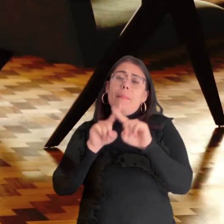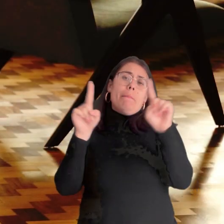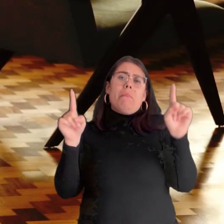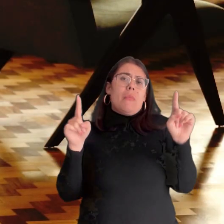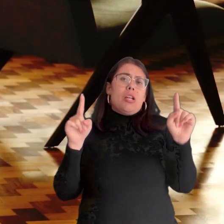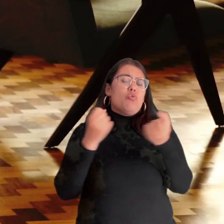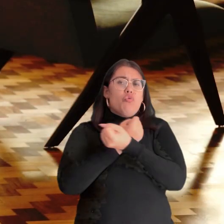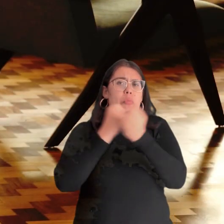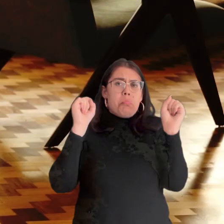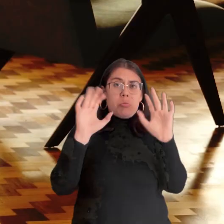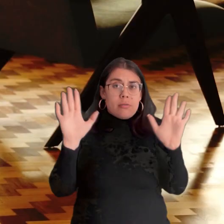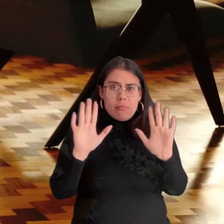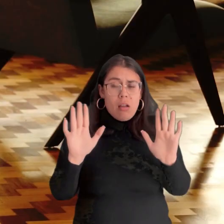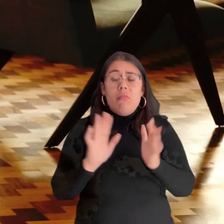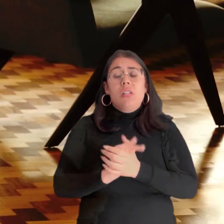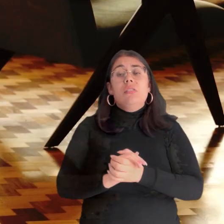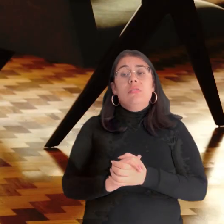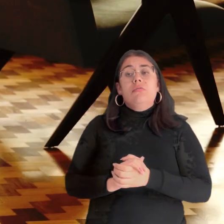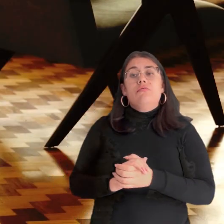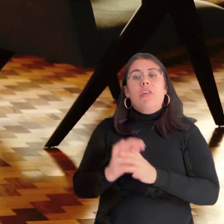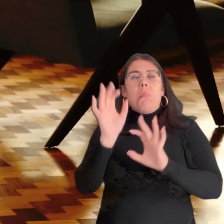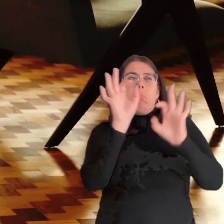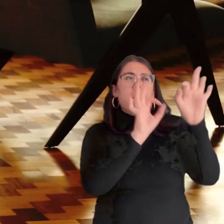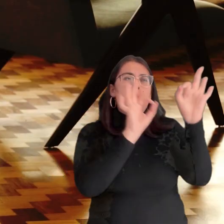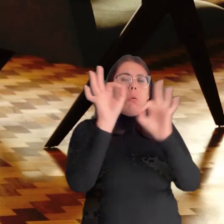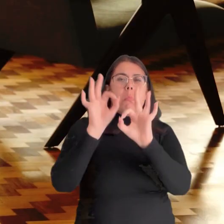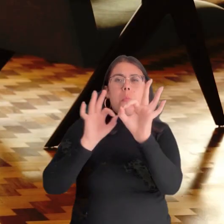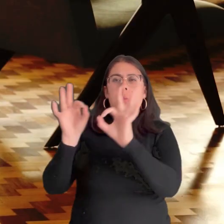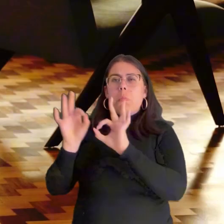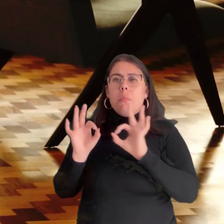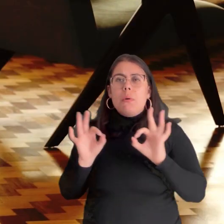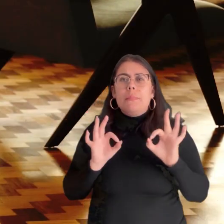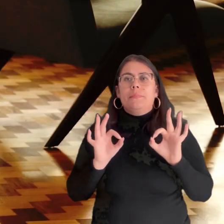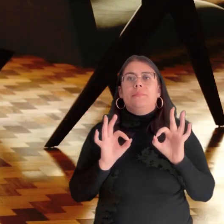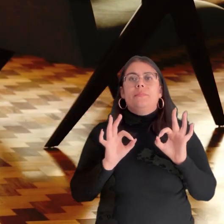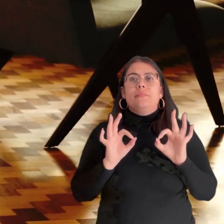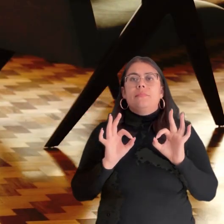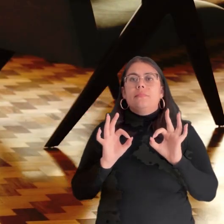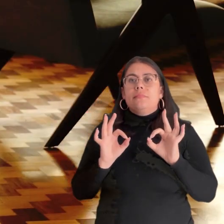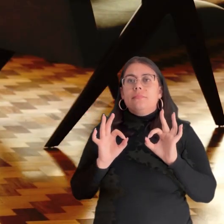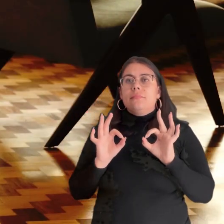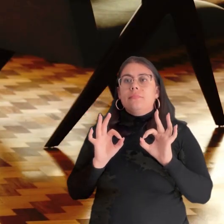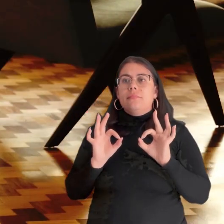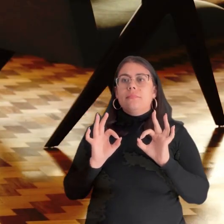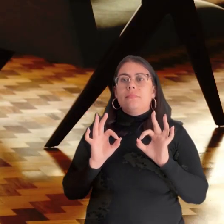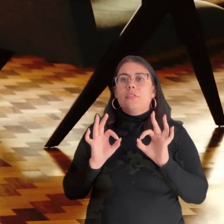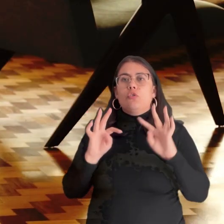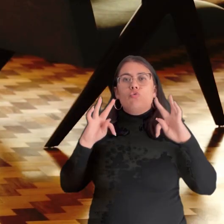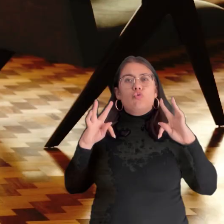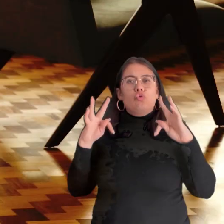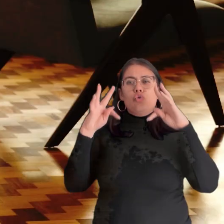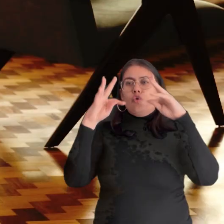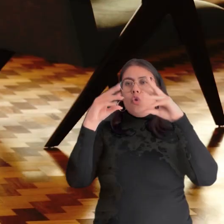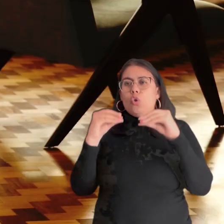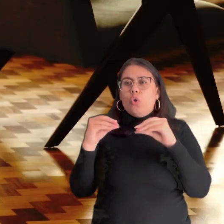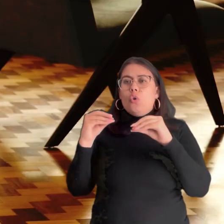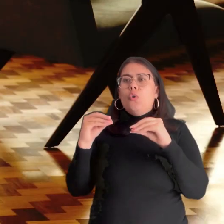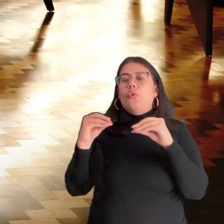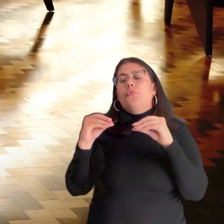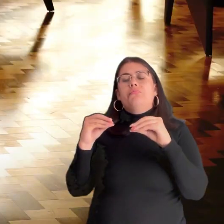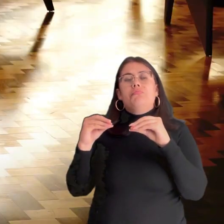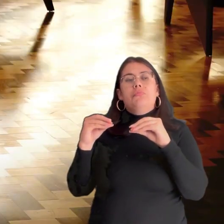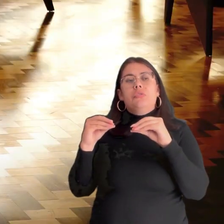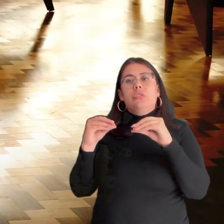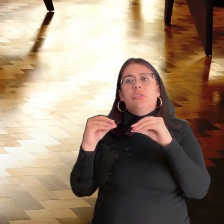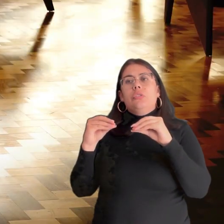feitas nas superfícies que estavam recobertas, né, os sistemas de estratigrafia que vai removendo camadas de tinta para